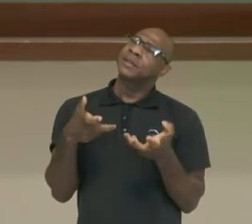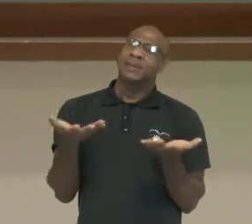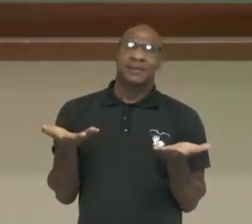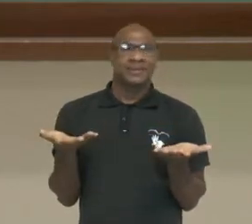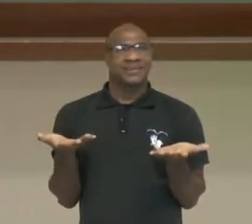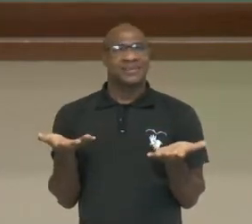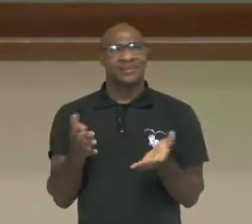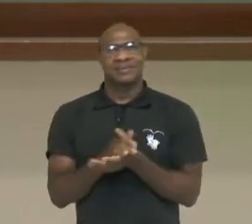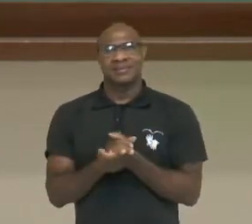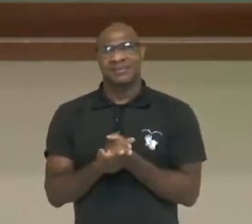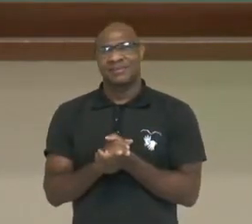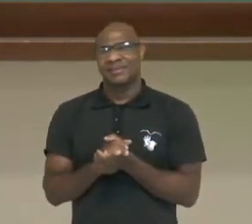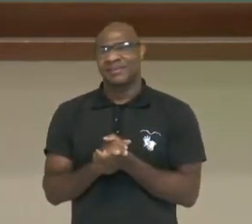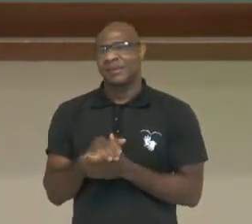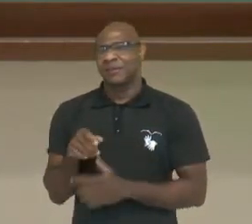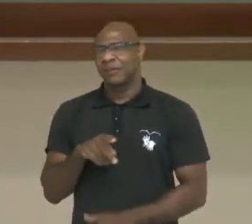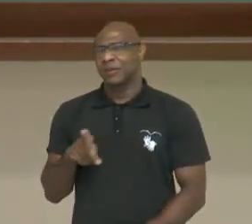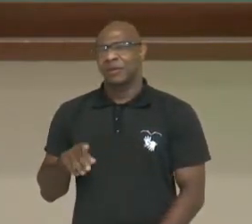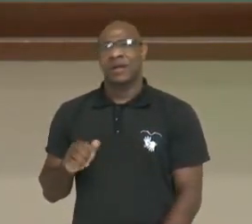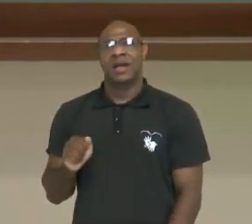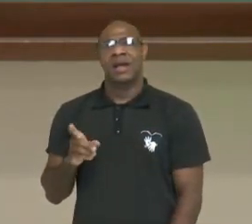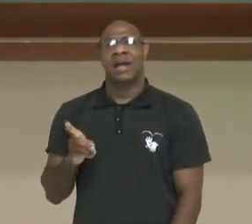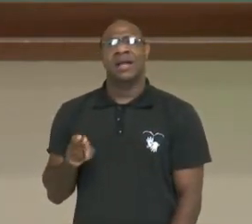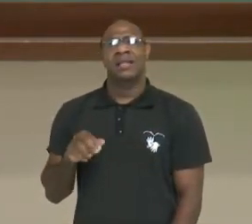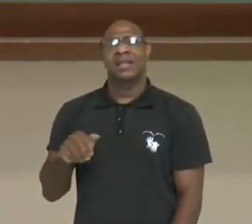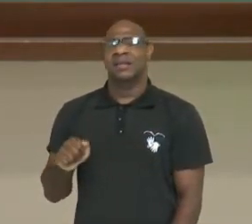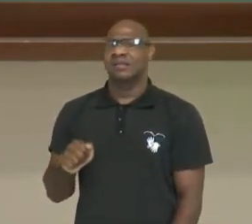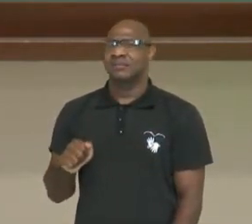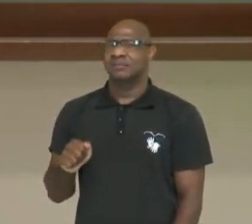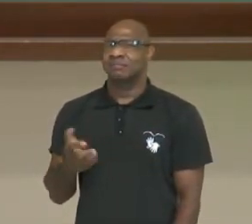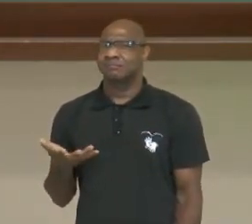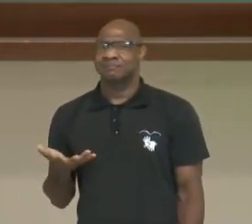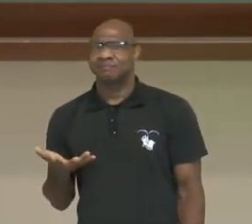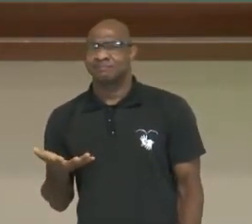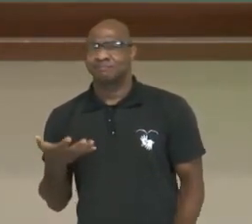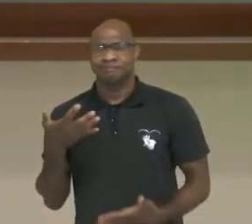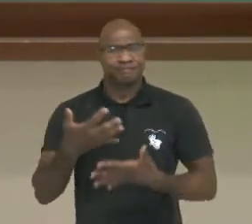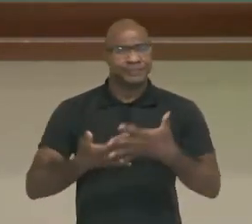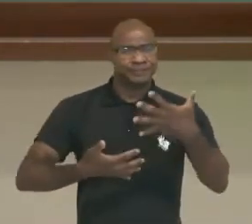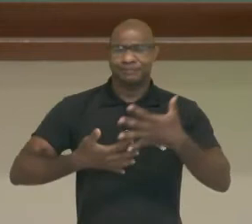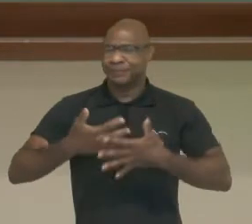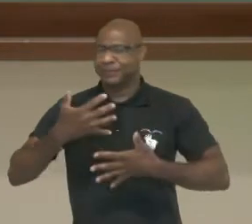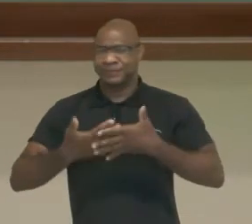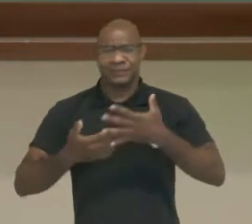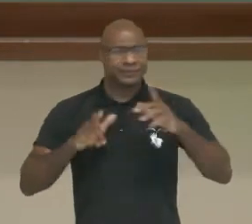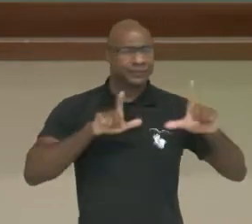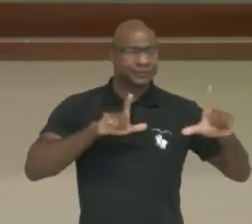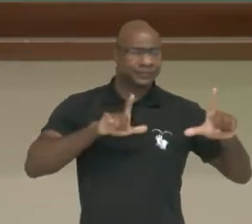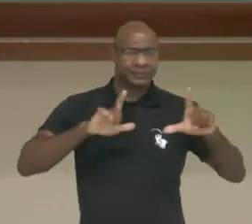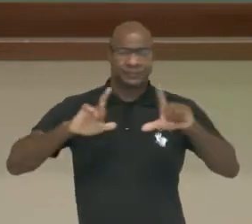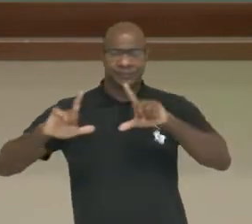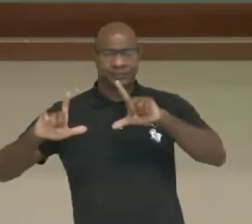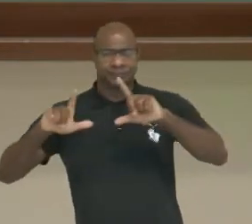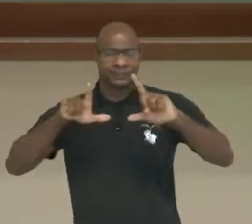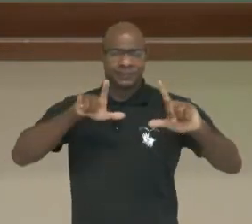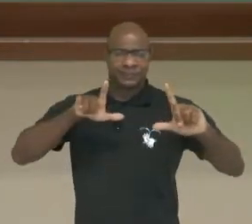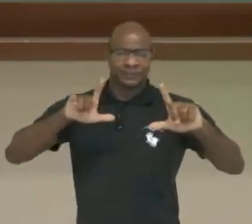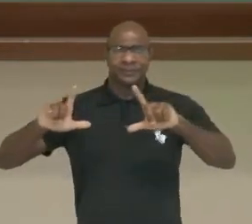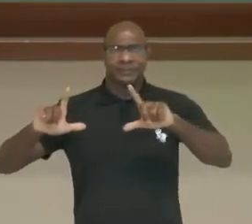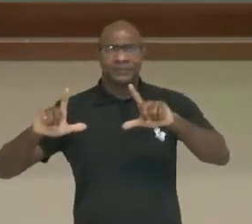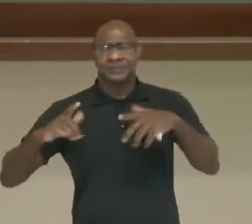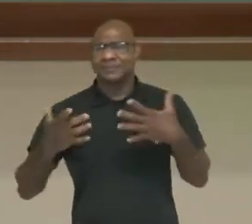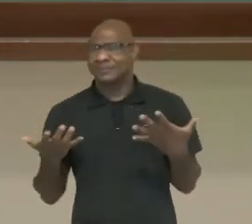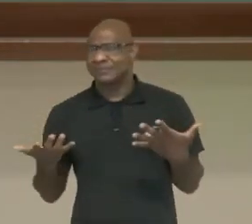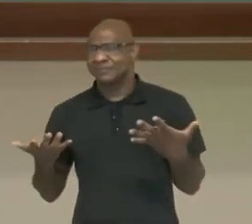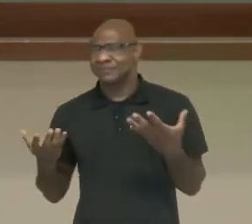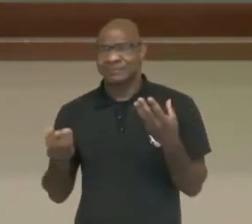professor Adriano aqui começou meio incoerente. Ficou esquisito isso aí, né? Não dava para saber se eu estava aqui